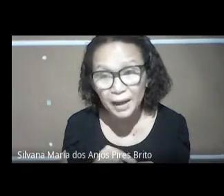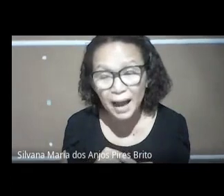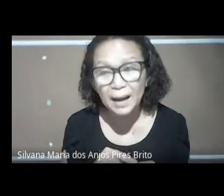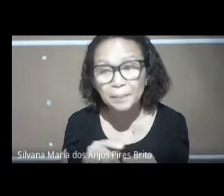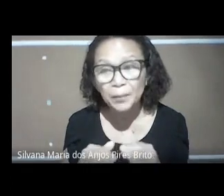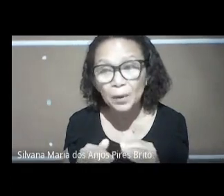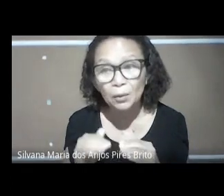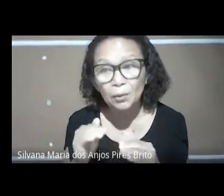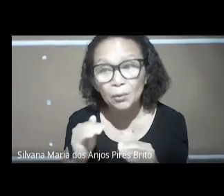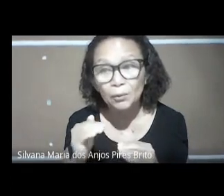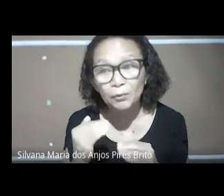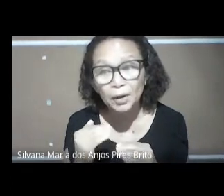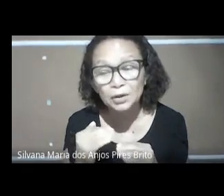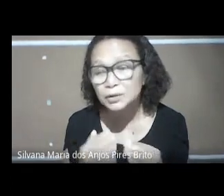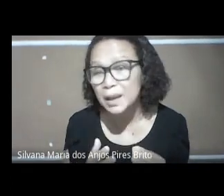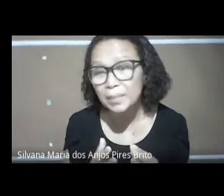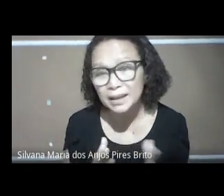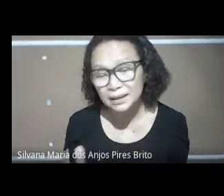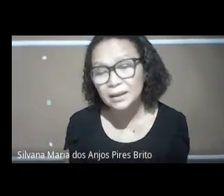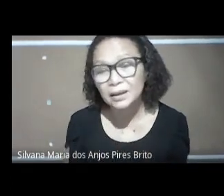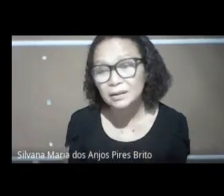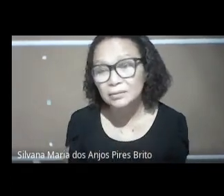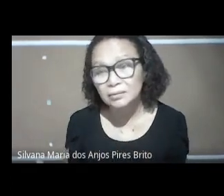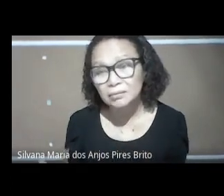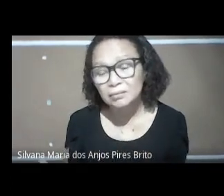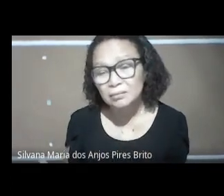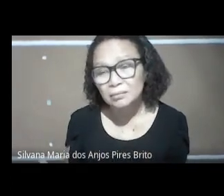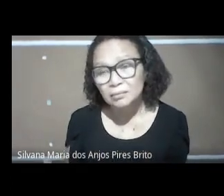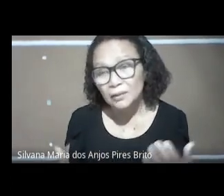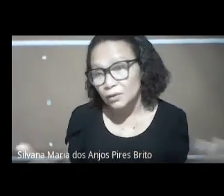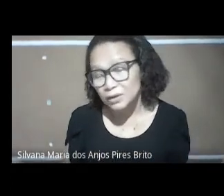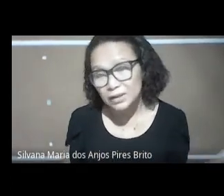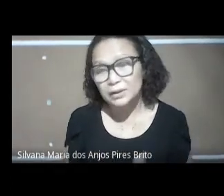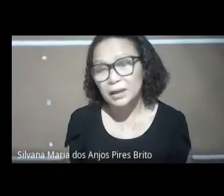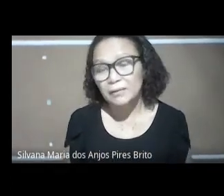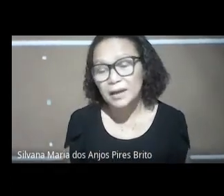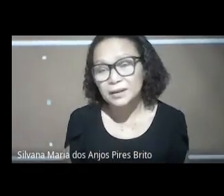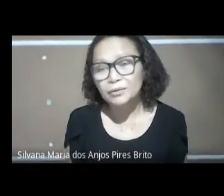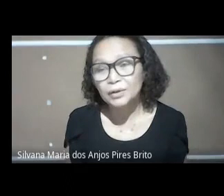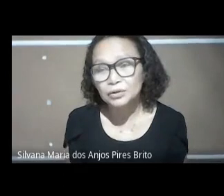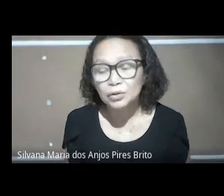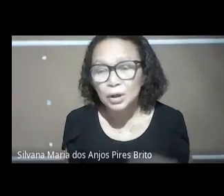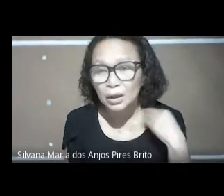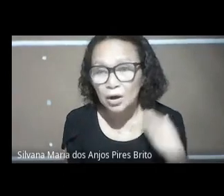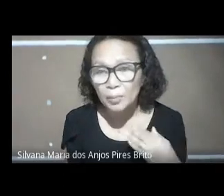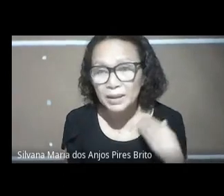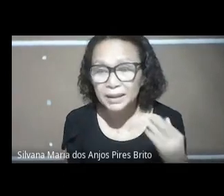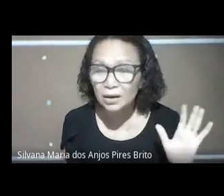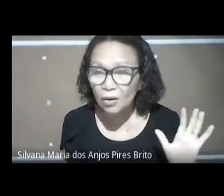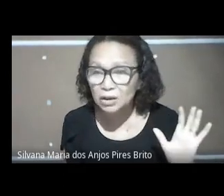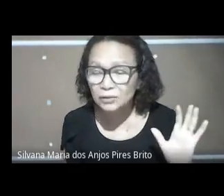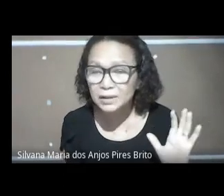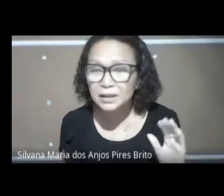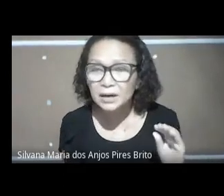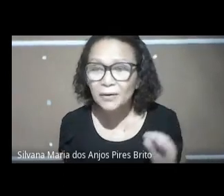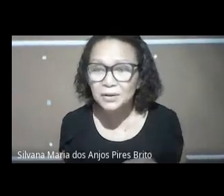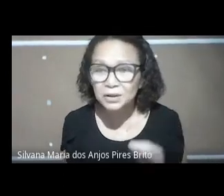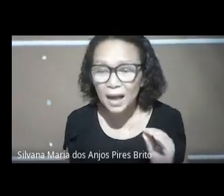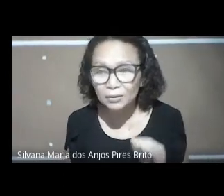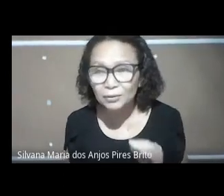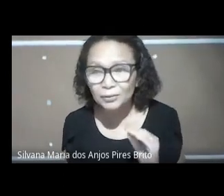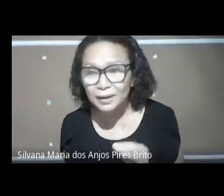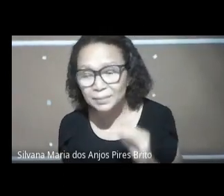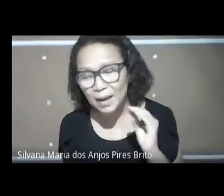me enviar um vídeo se apresentando. Então, vocês vão ter que fazer o vídeo. E eu pensei que hoje vocês já